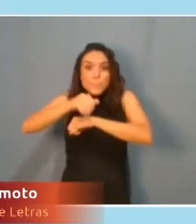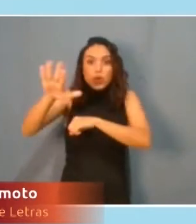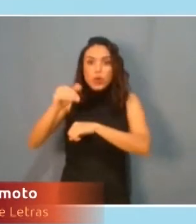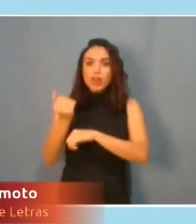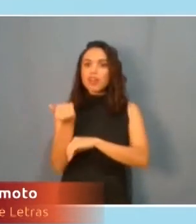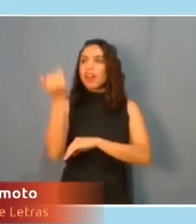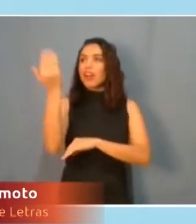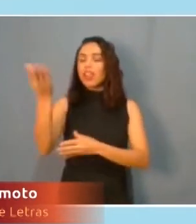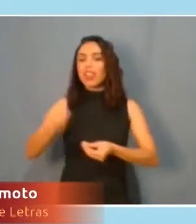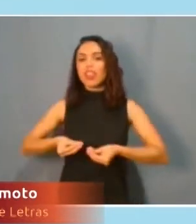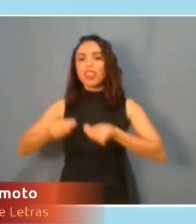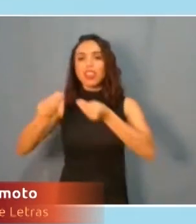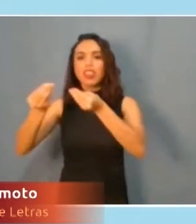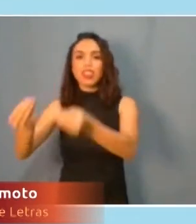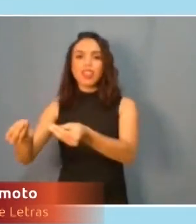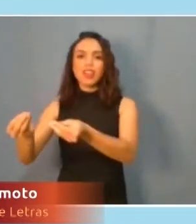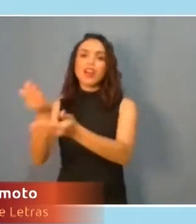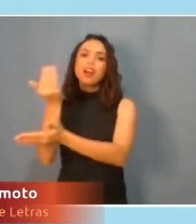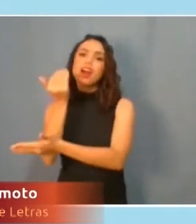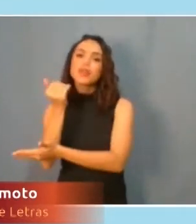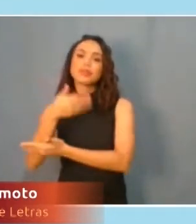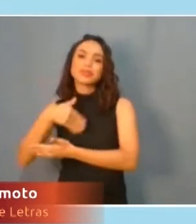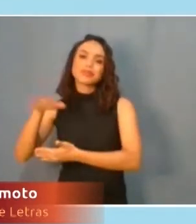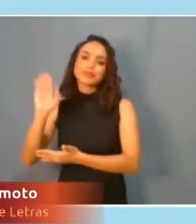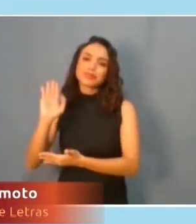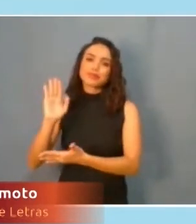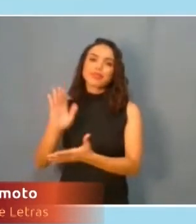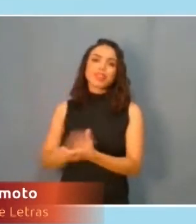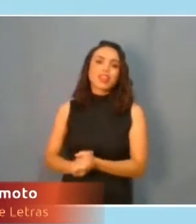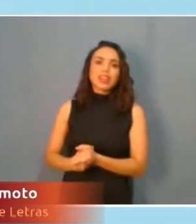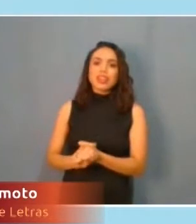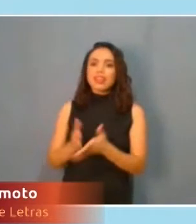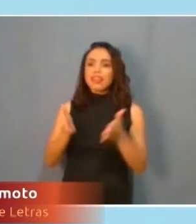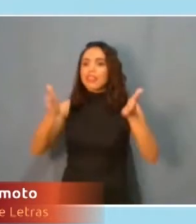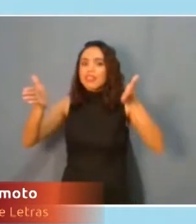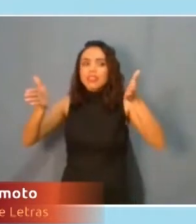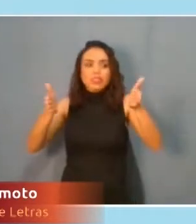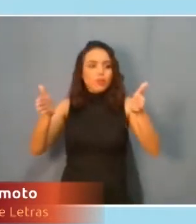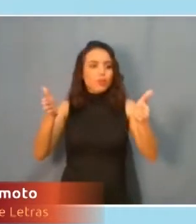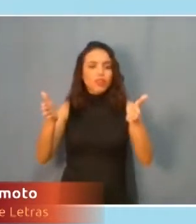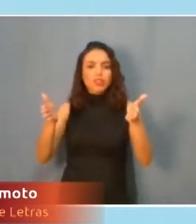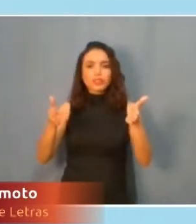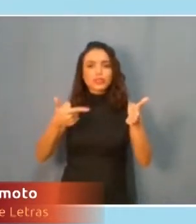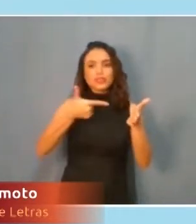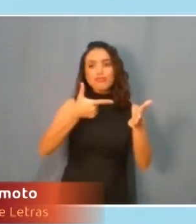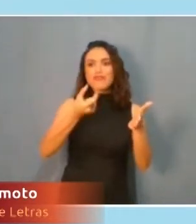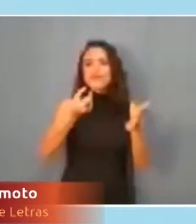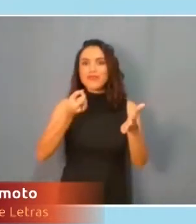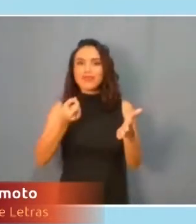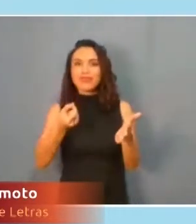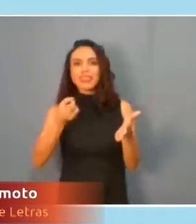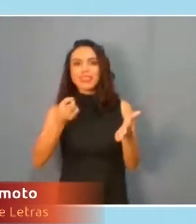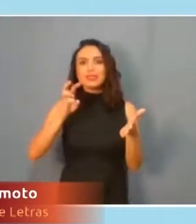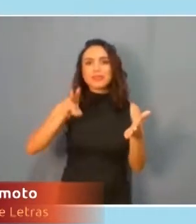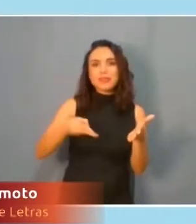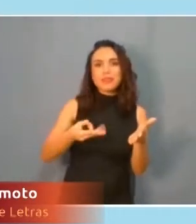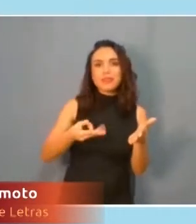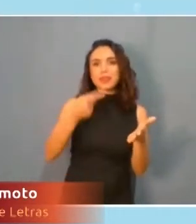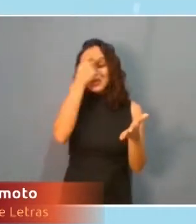mesmo tempo, nós temos esse quadro que era de 20 milhões de pessoas, e aqui agora, como a própria Nathalie falou, esse número é